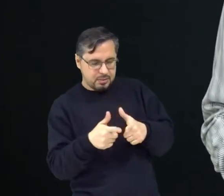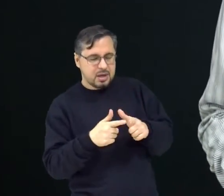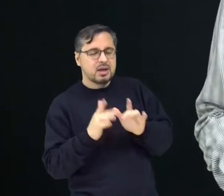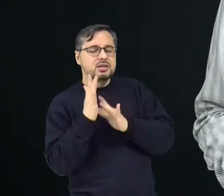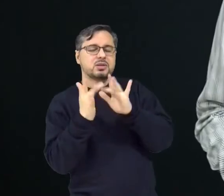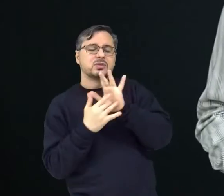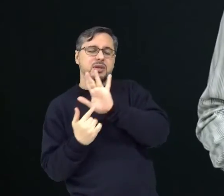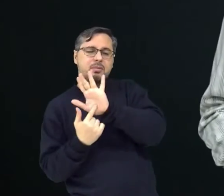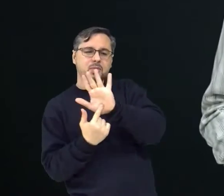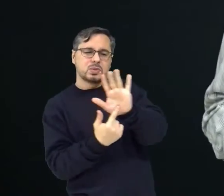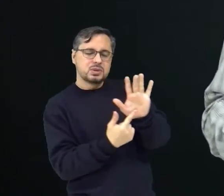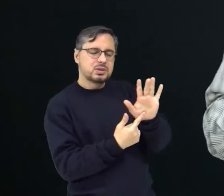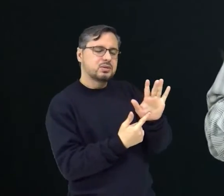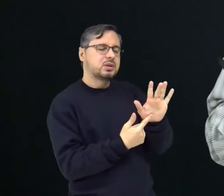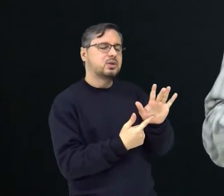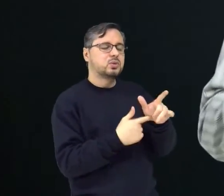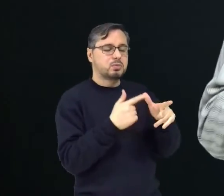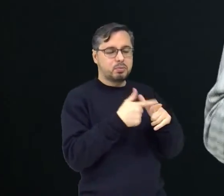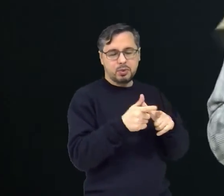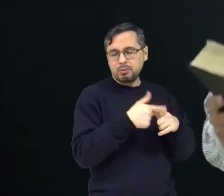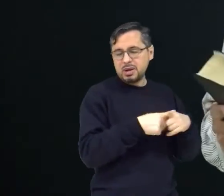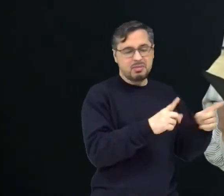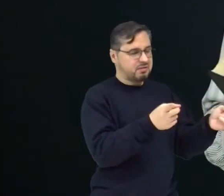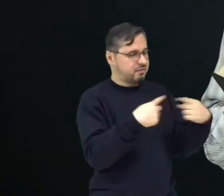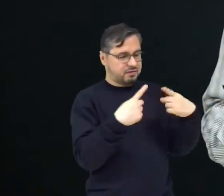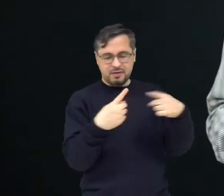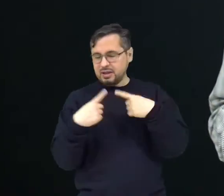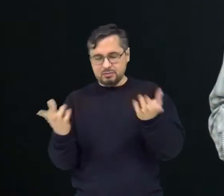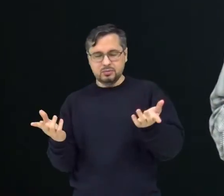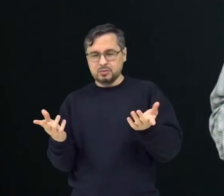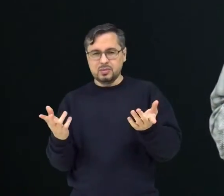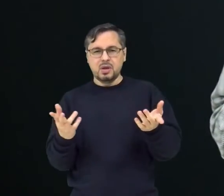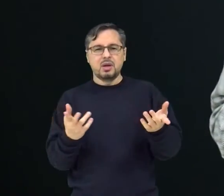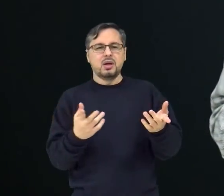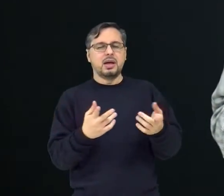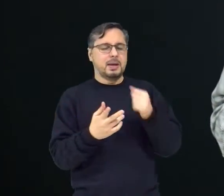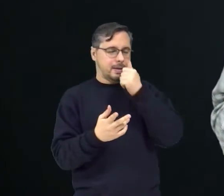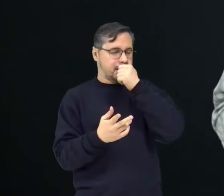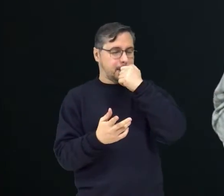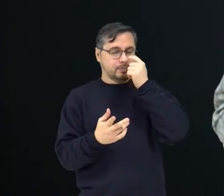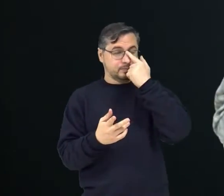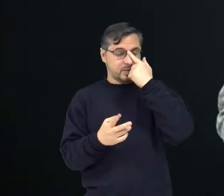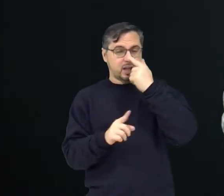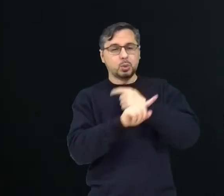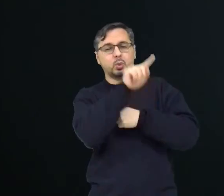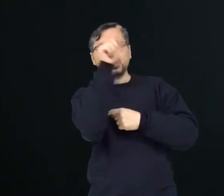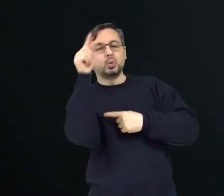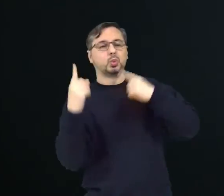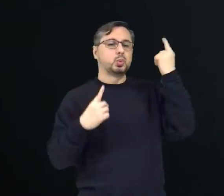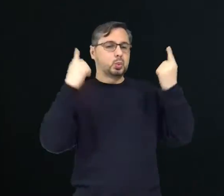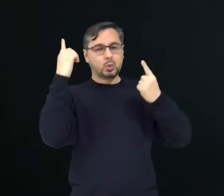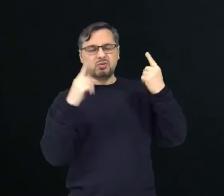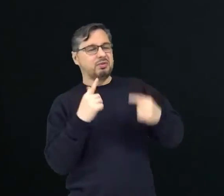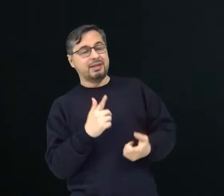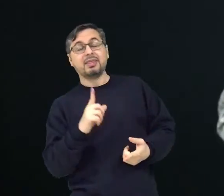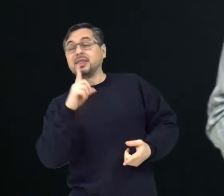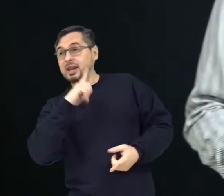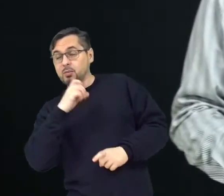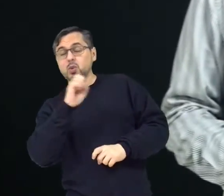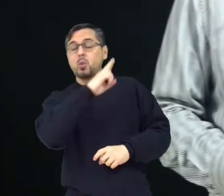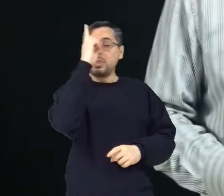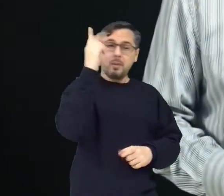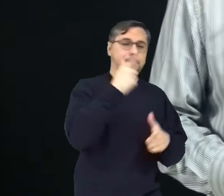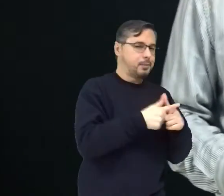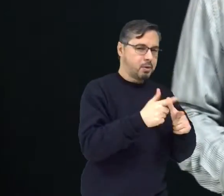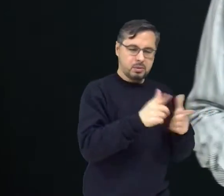questões secundárias. A questão não é se teremos ou não problema. Jesus já disse, preste muita atenção, você terá problema. De